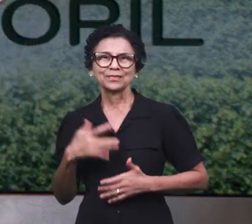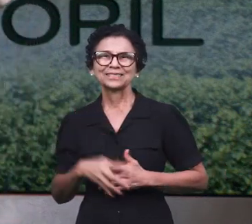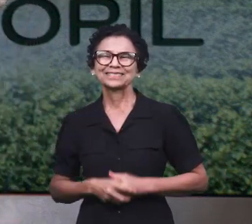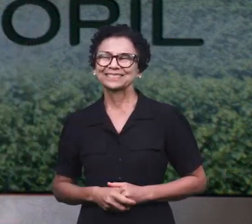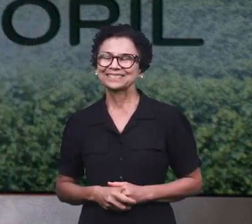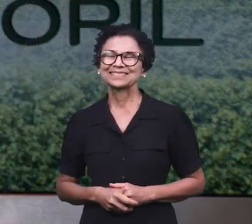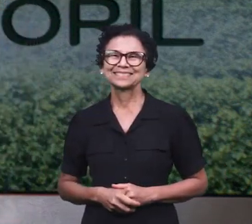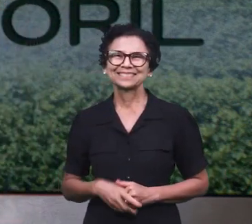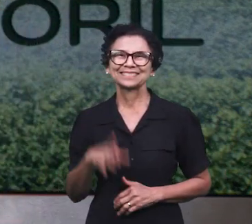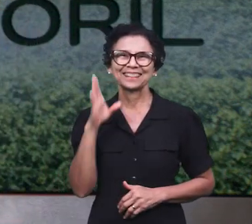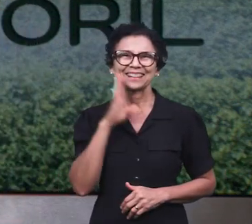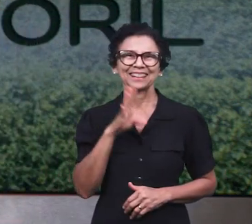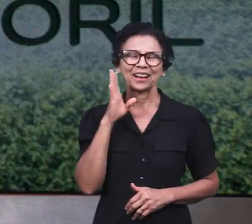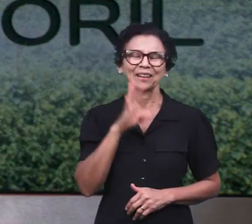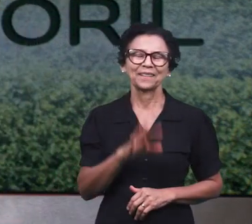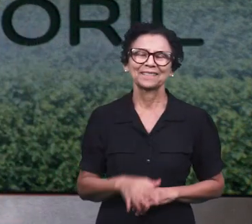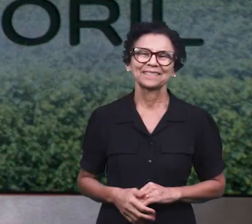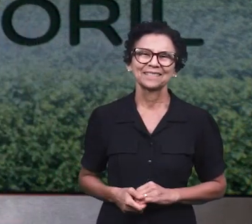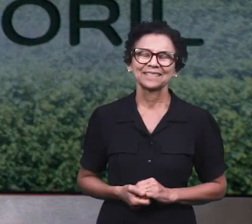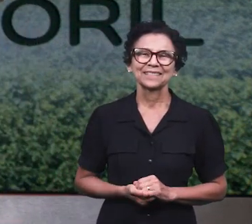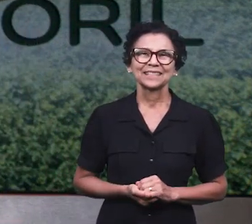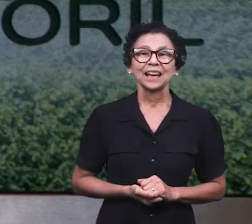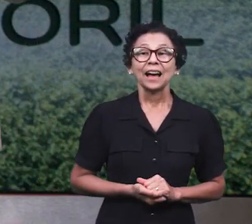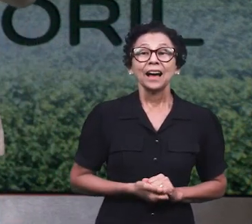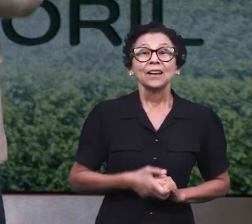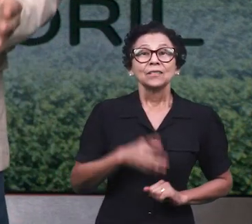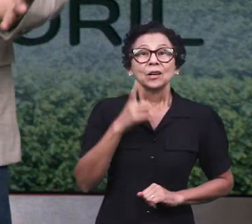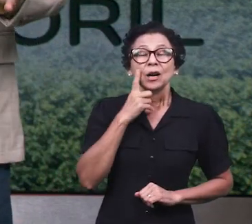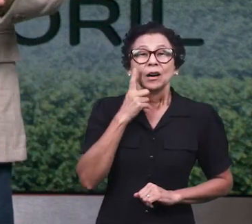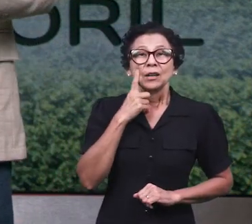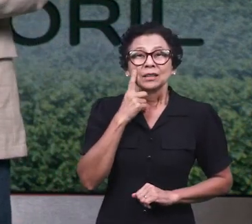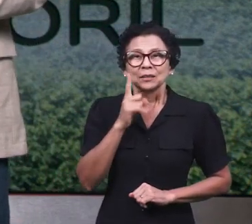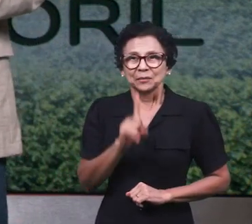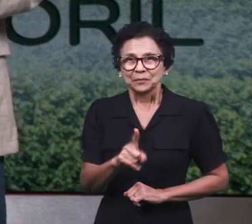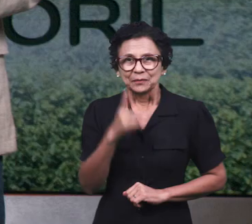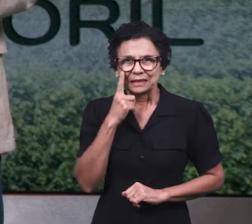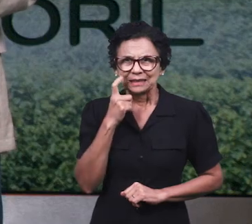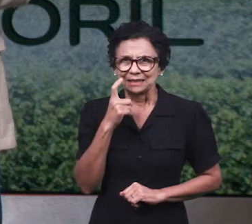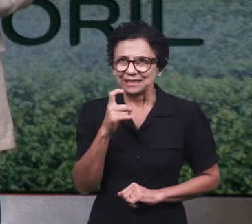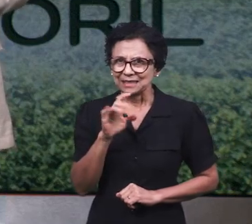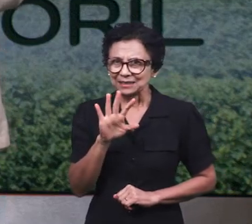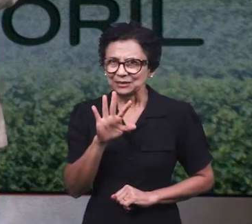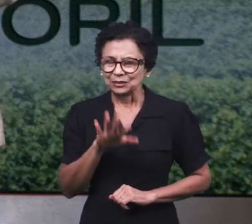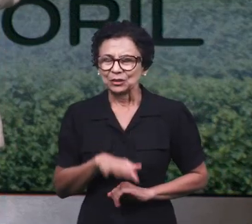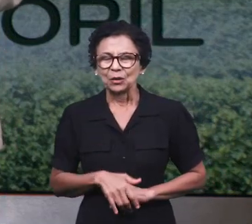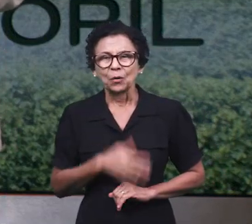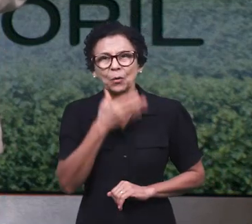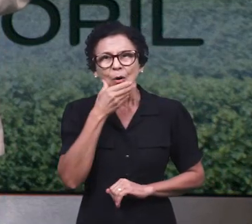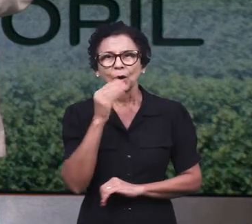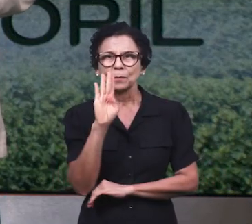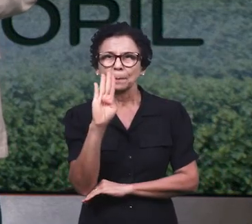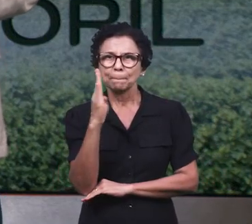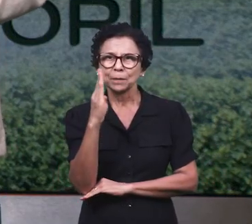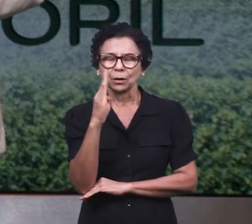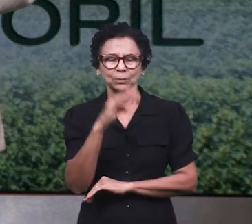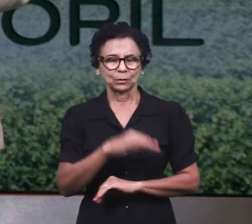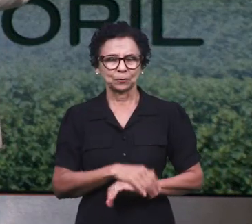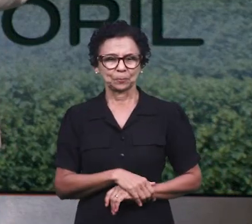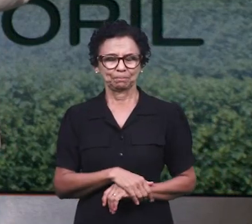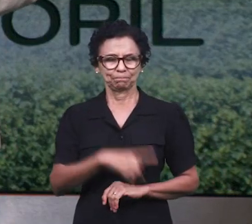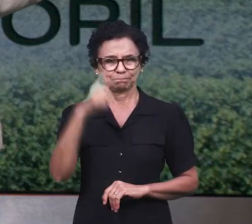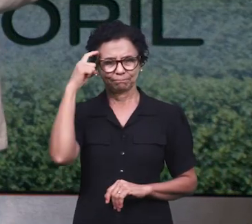bacana. Agora vamos conferir mais um caso bastante diferente. Um biólogo que decidiu iniciar